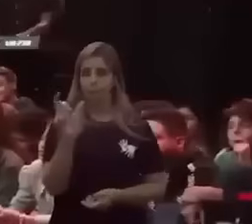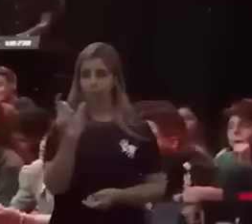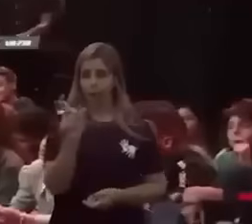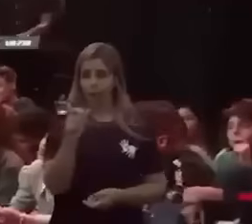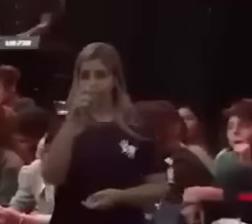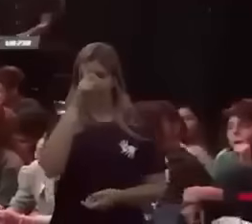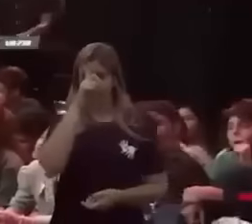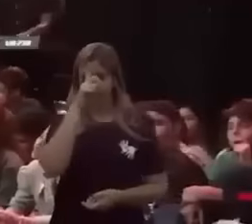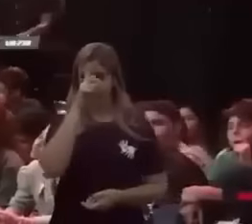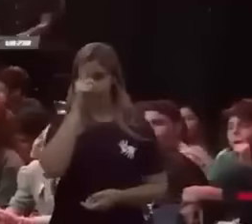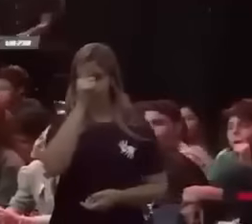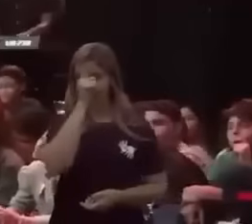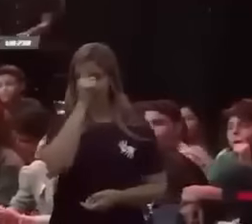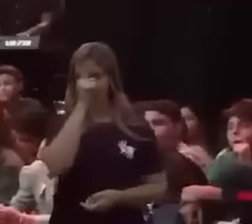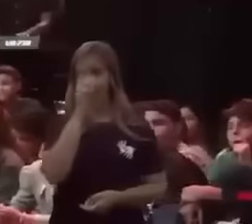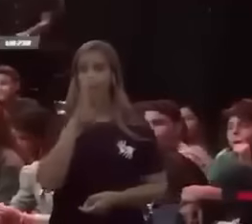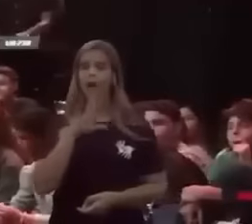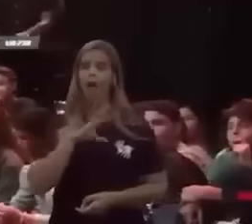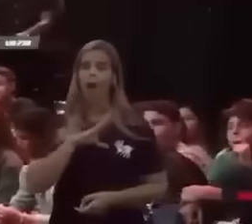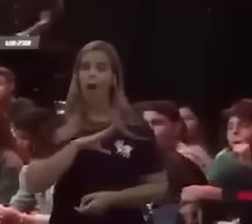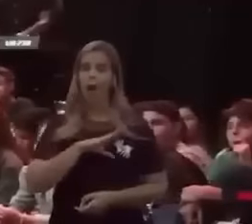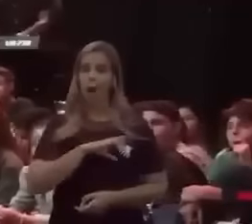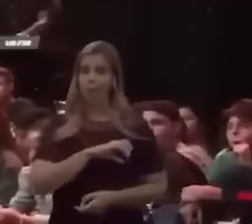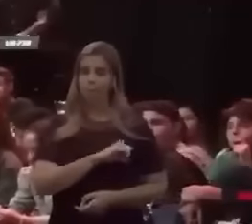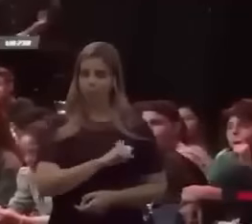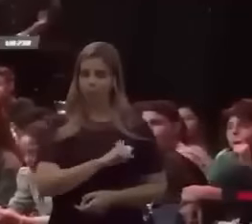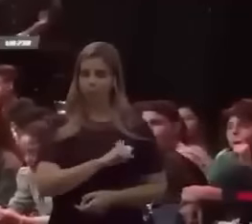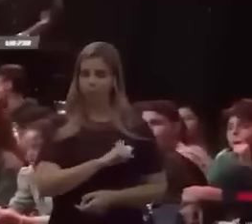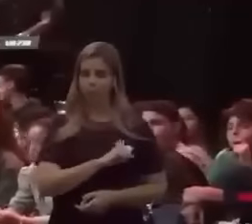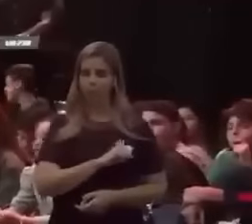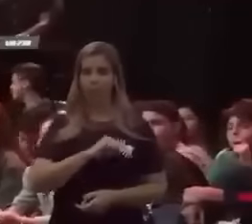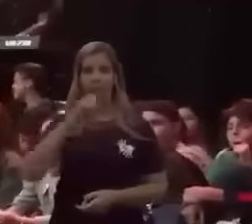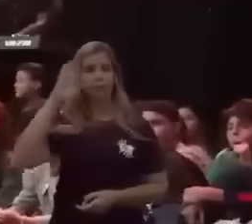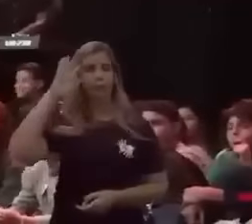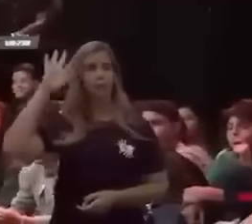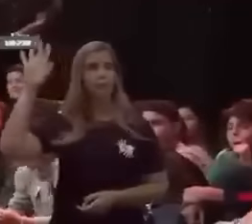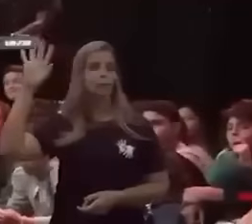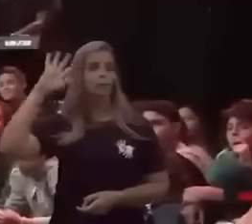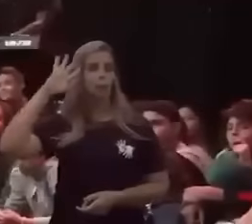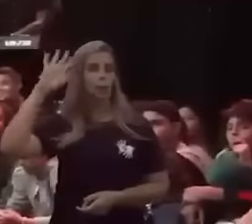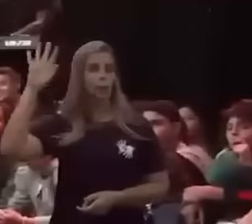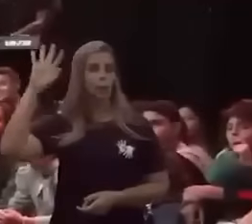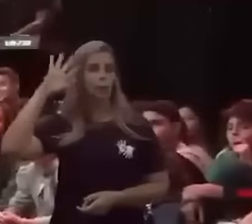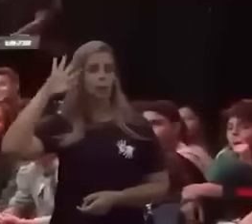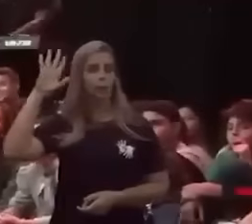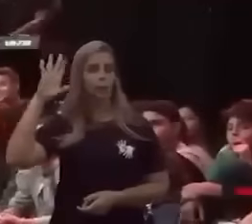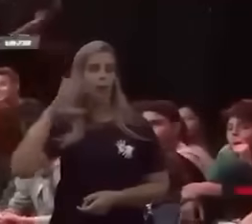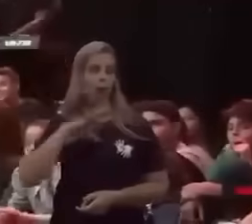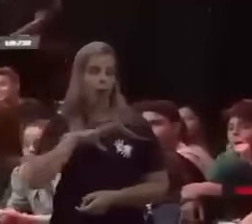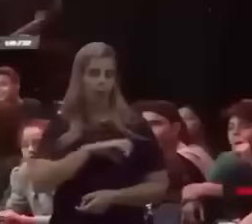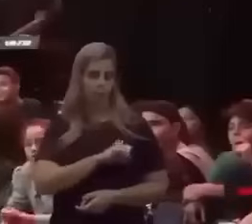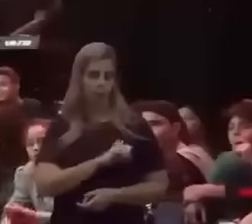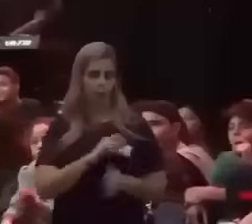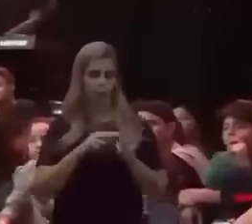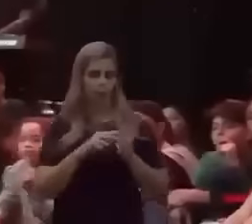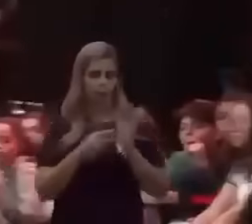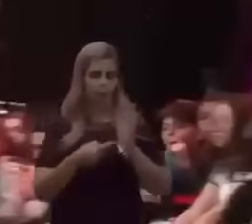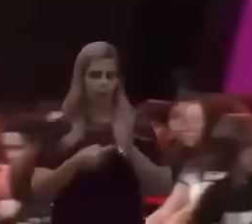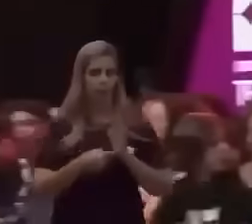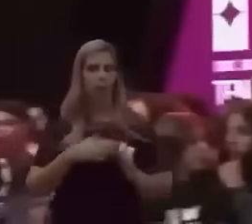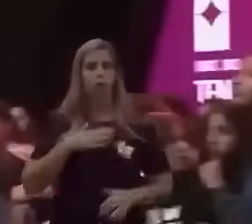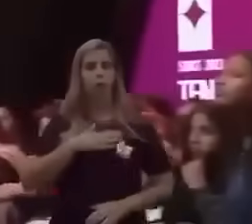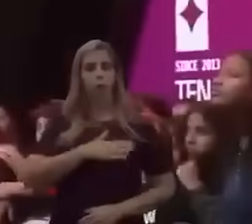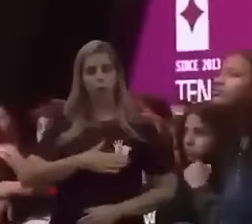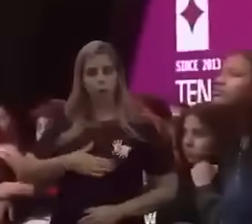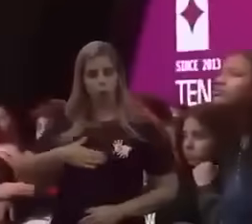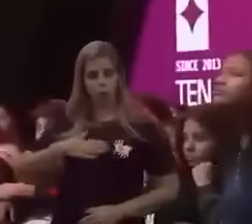exemplo, amor, filosofia, amor à sabedoria, é um amor de gostar, eu